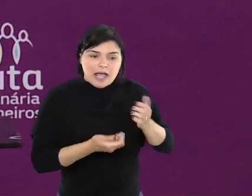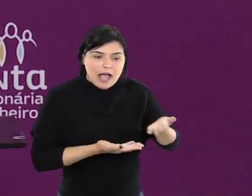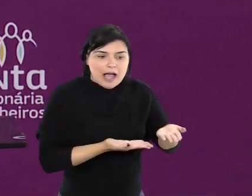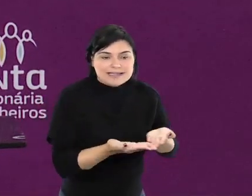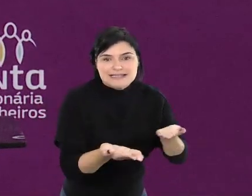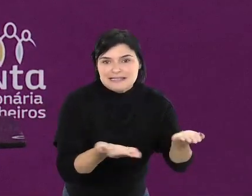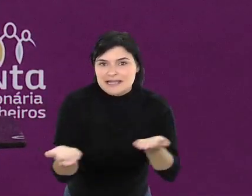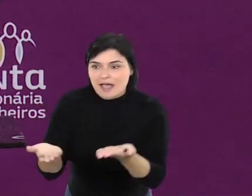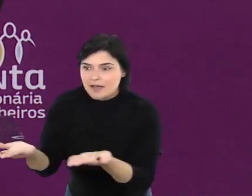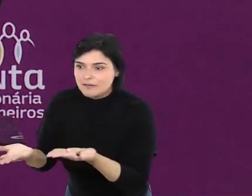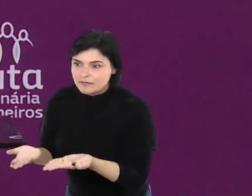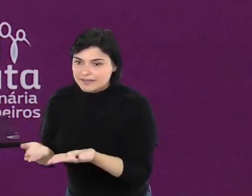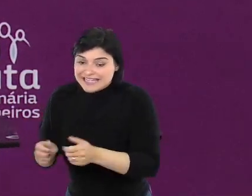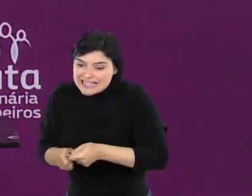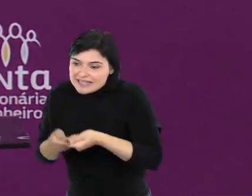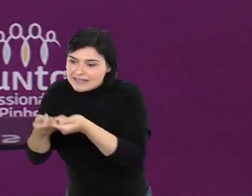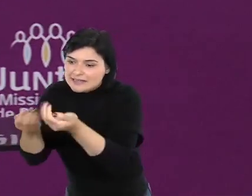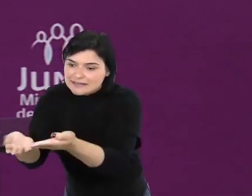ao patrão